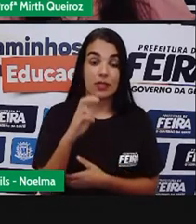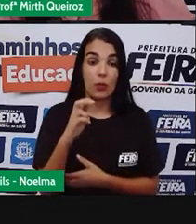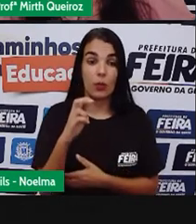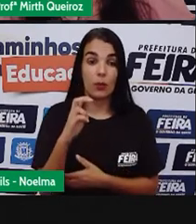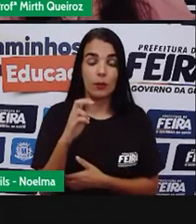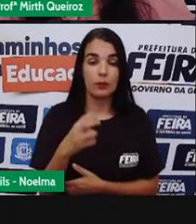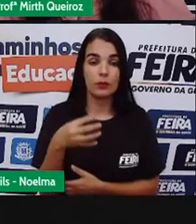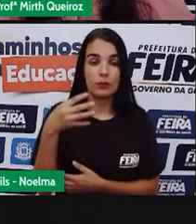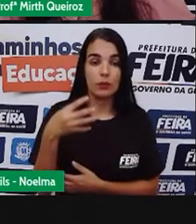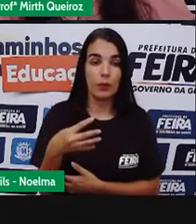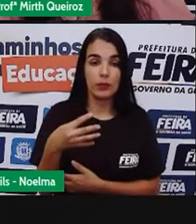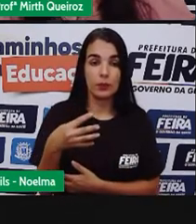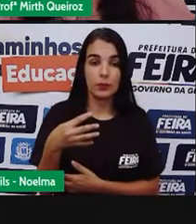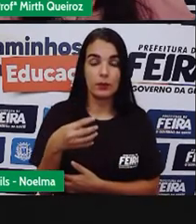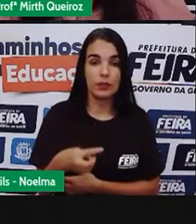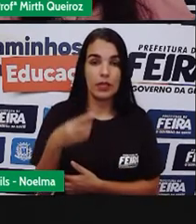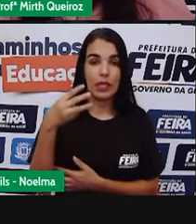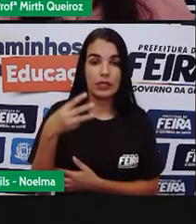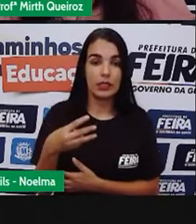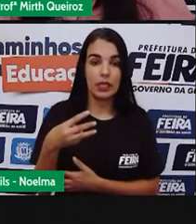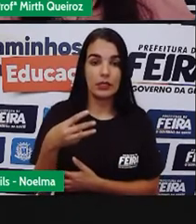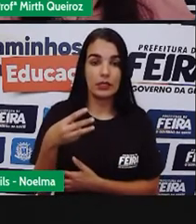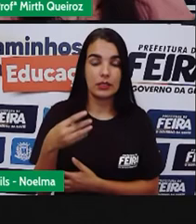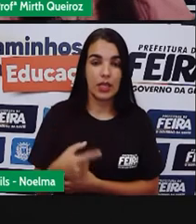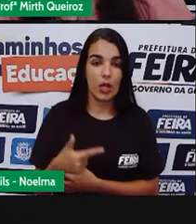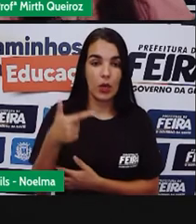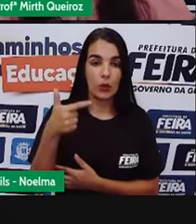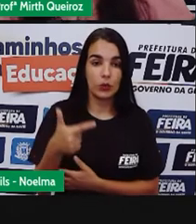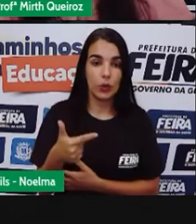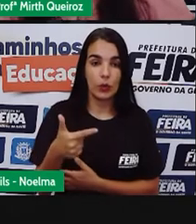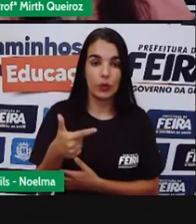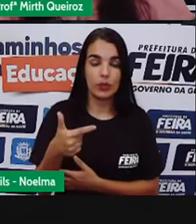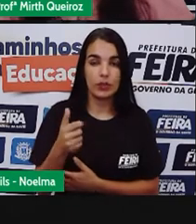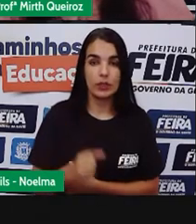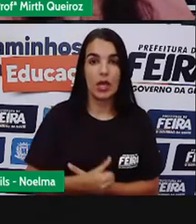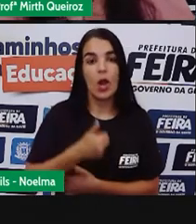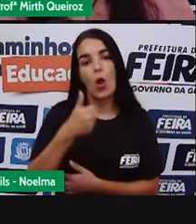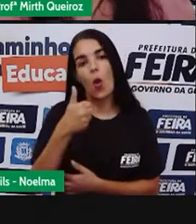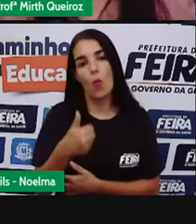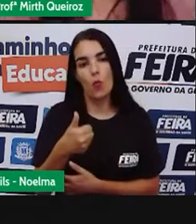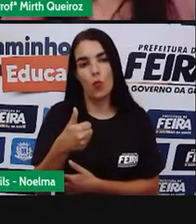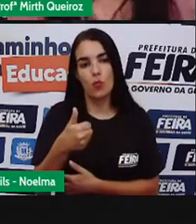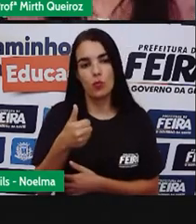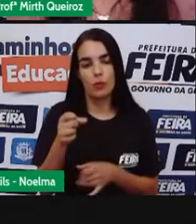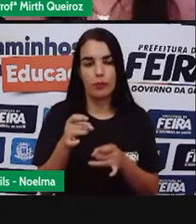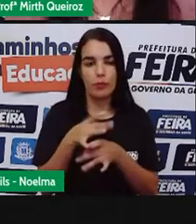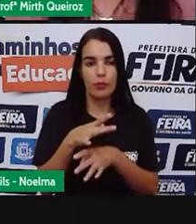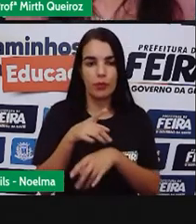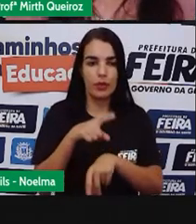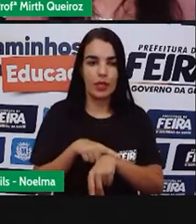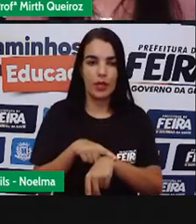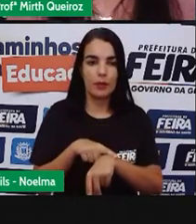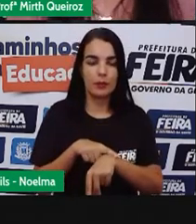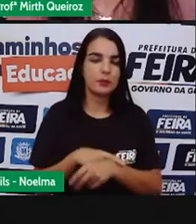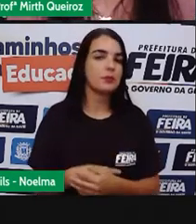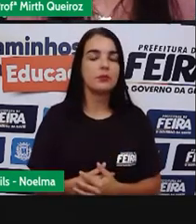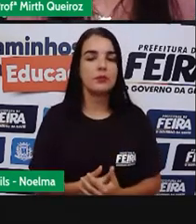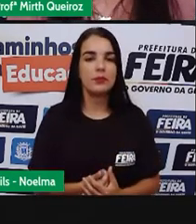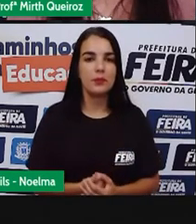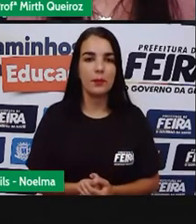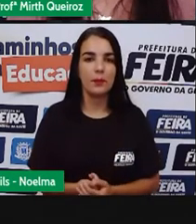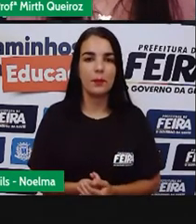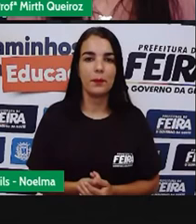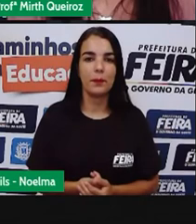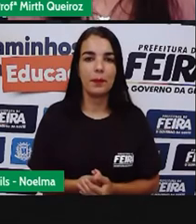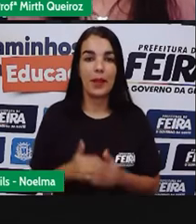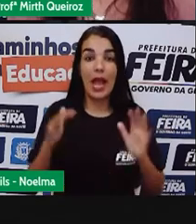Cinco, quatro, três, dois, um. Fechou o